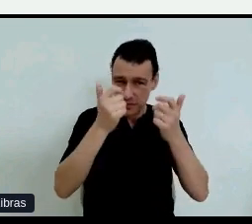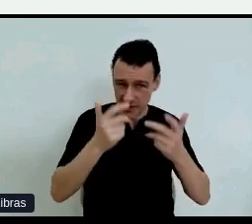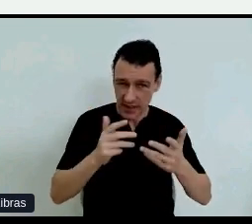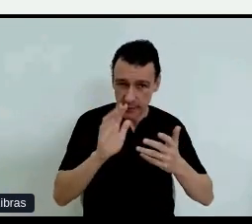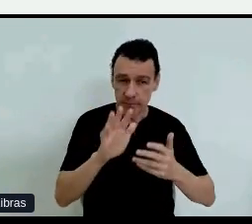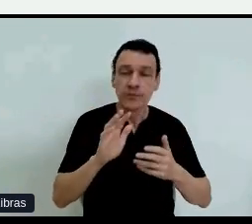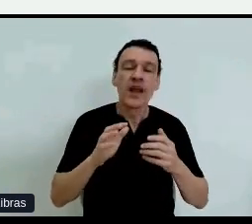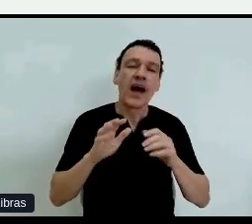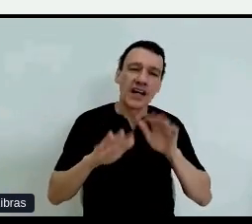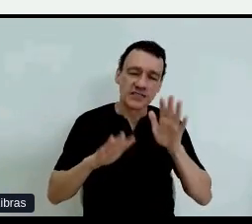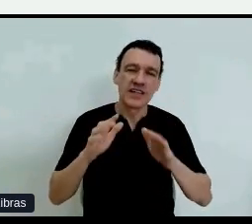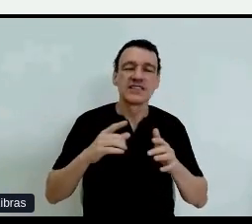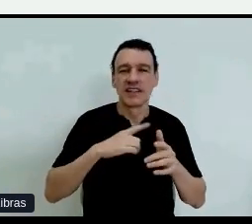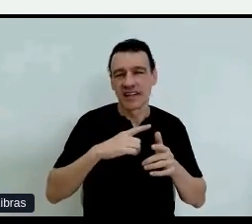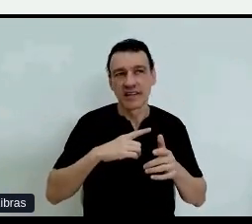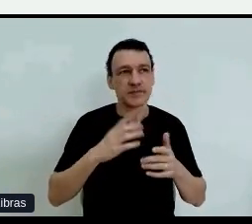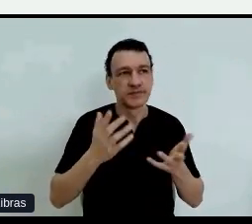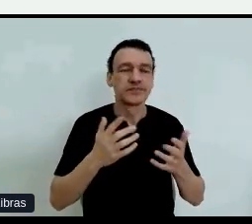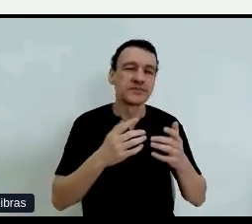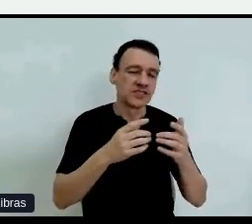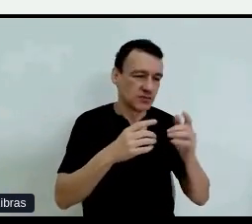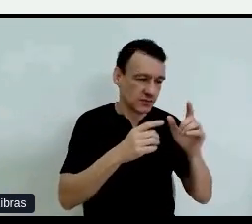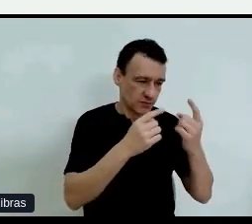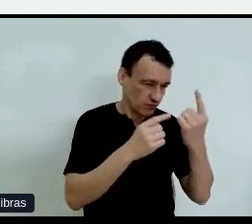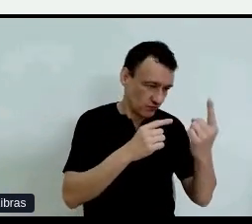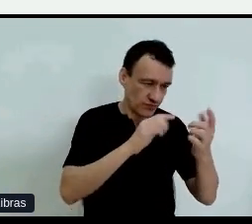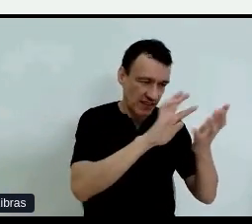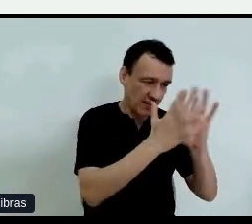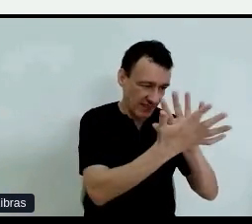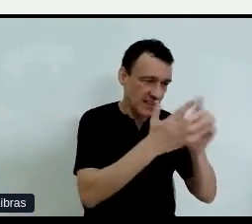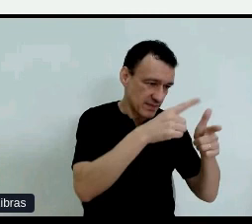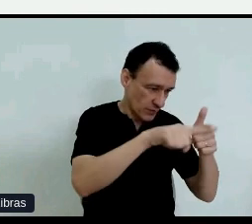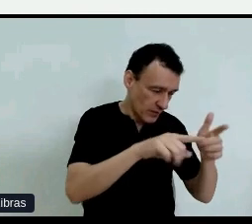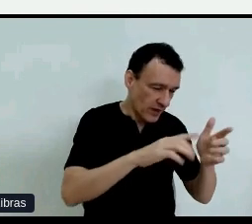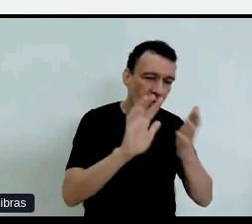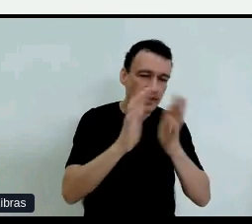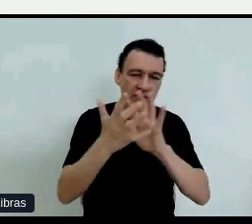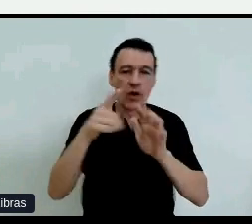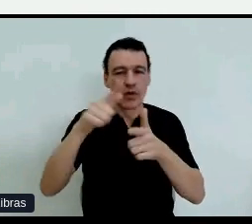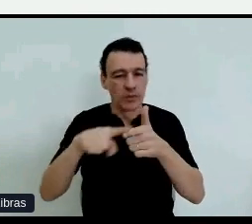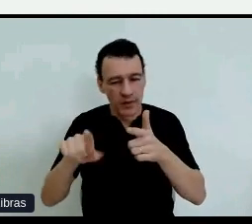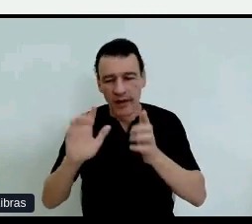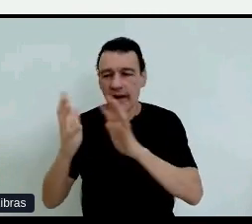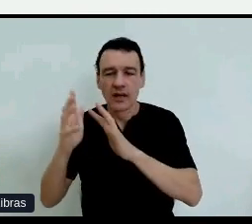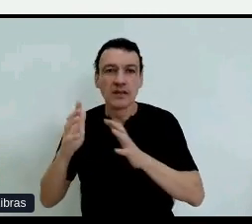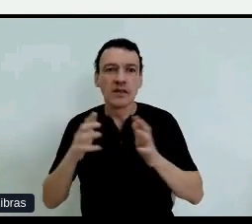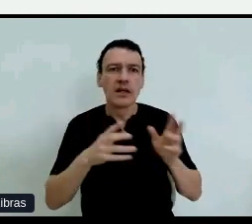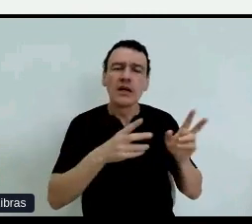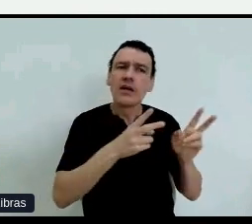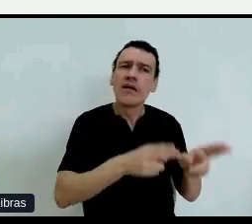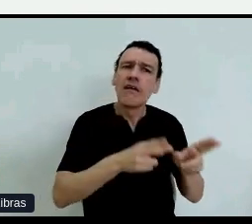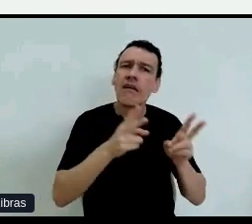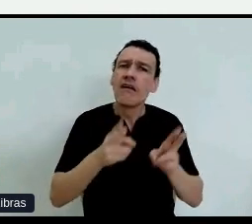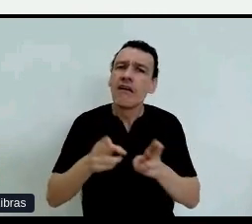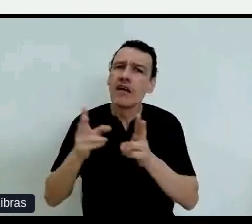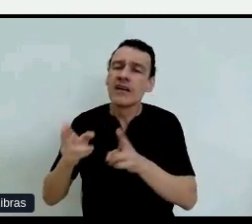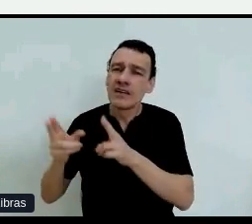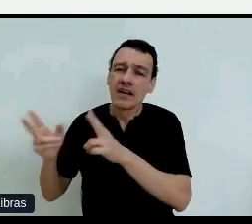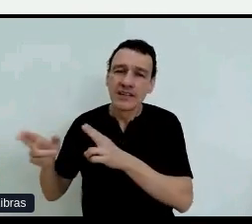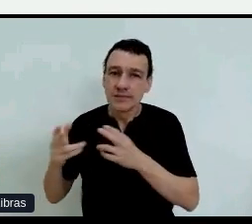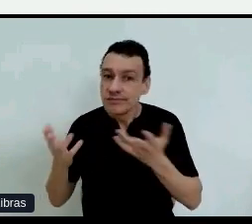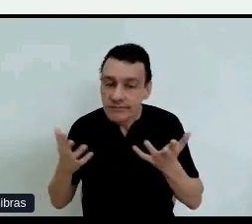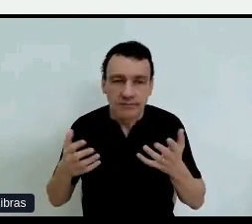mesmo problema, que caíram no mesmo item. E aí você começa a fazer uma estratégia, né, com seu time de segurança, de